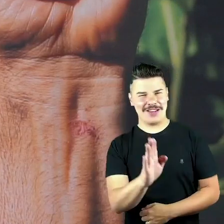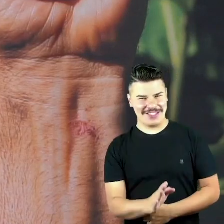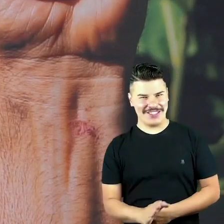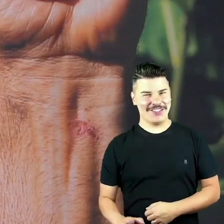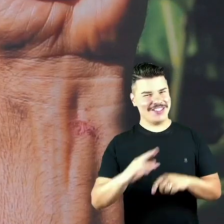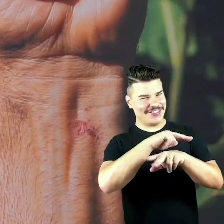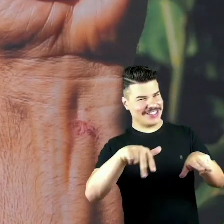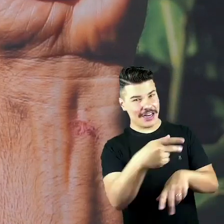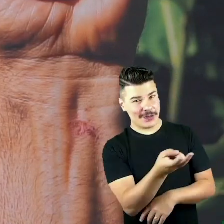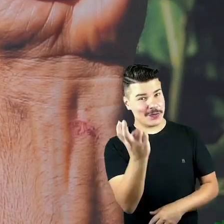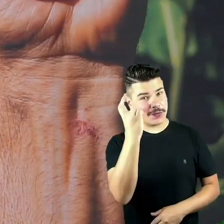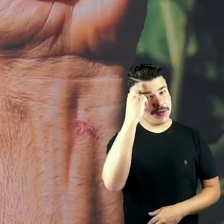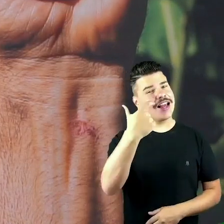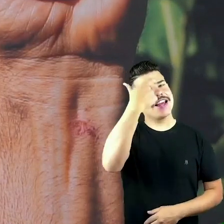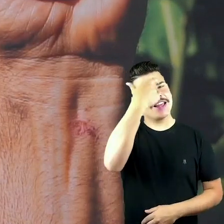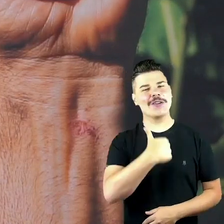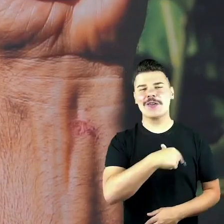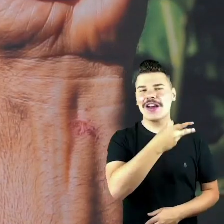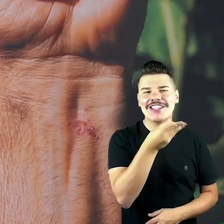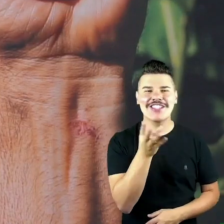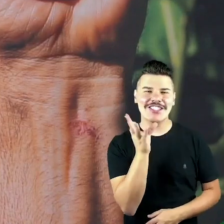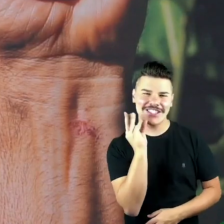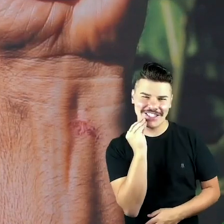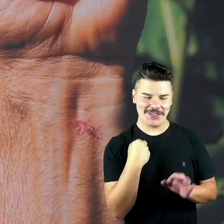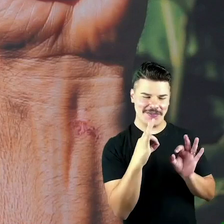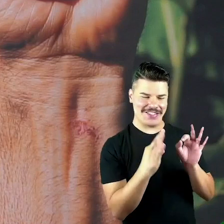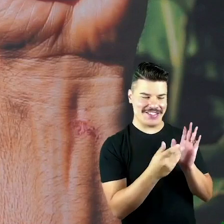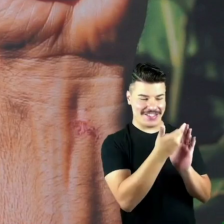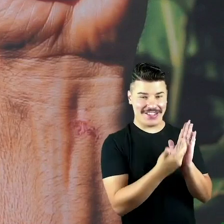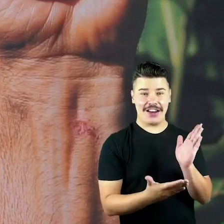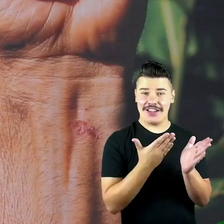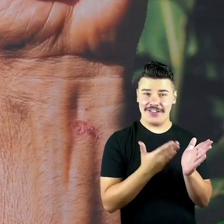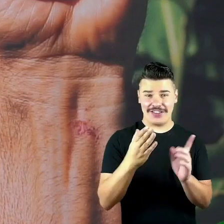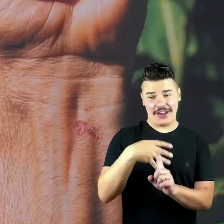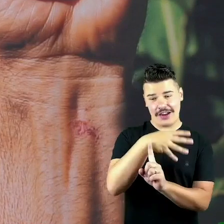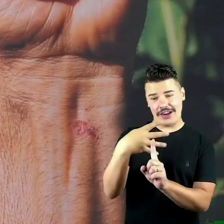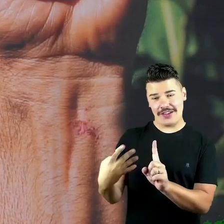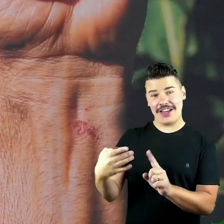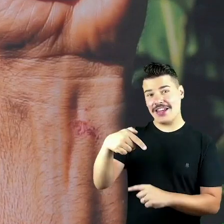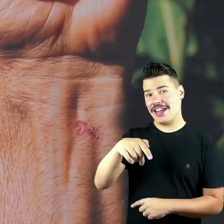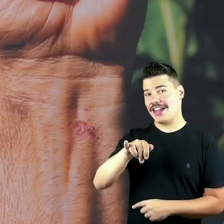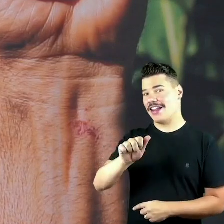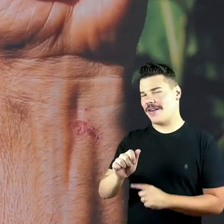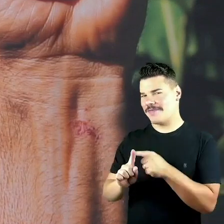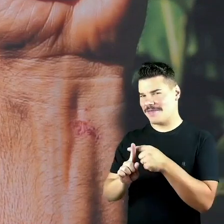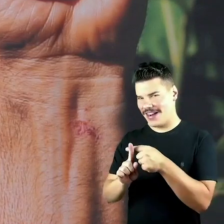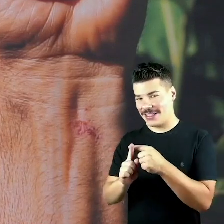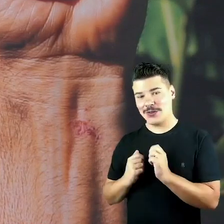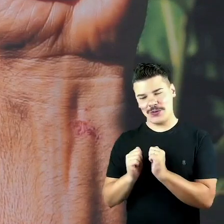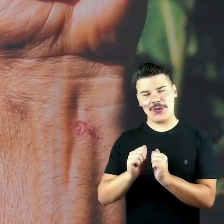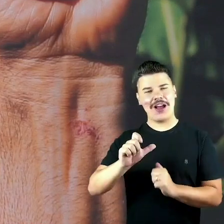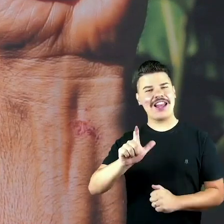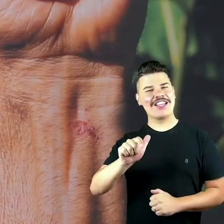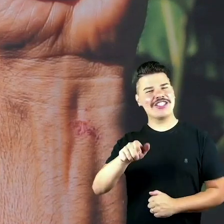Diversidade, eu sou Alexandre Rabelo, eu organizo essa programação de livros e LGBTQIA+, junto com o meu